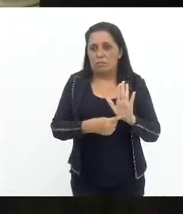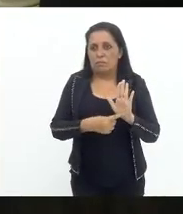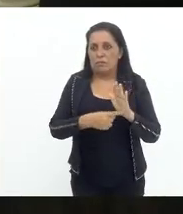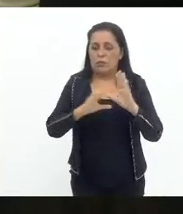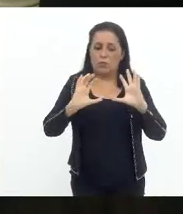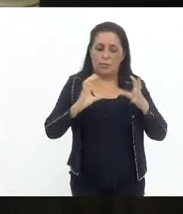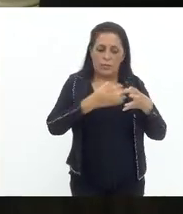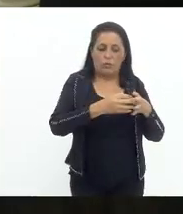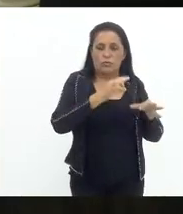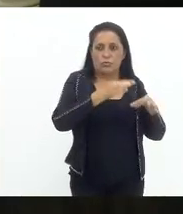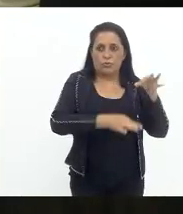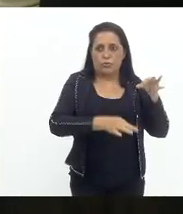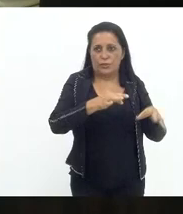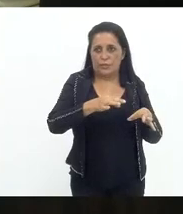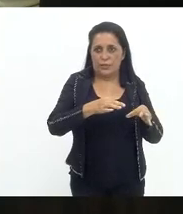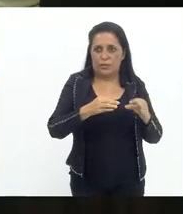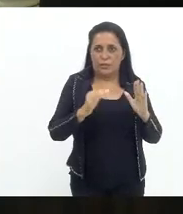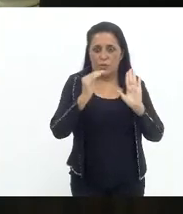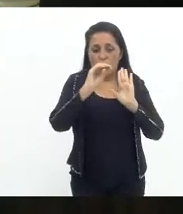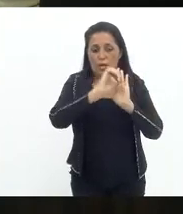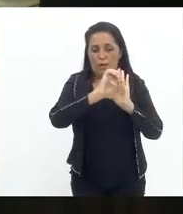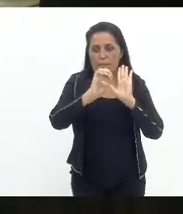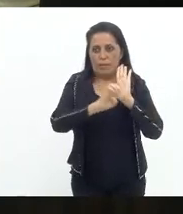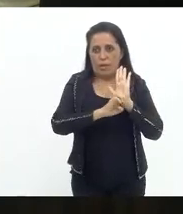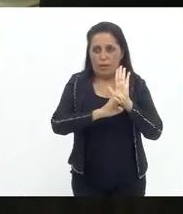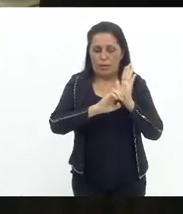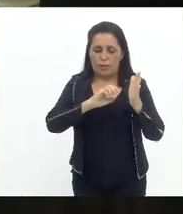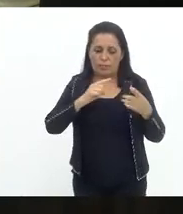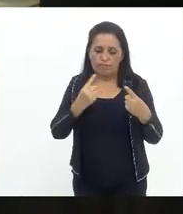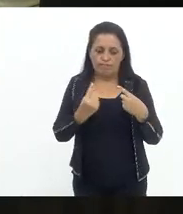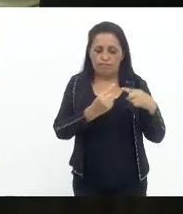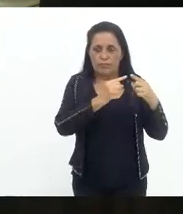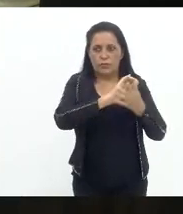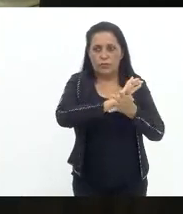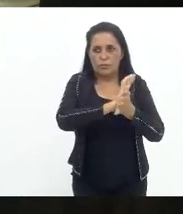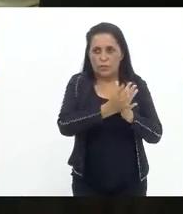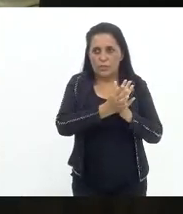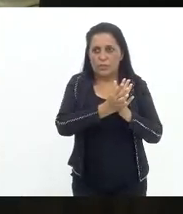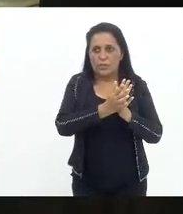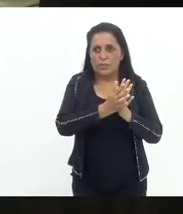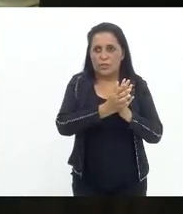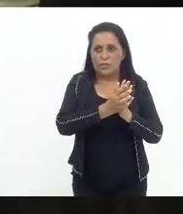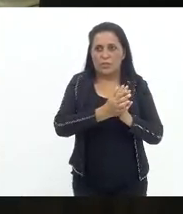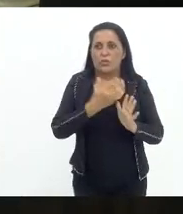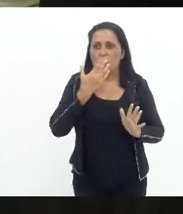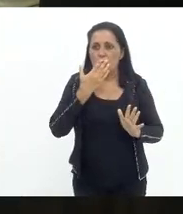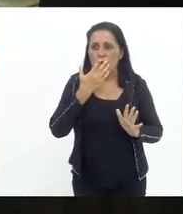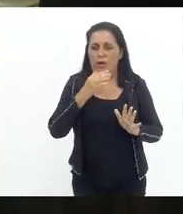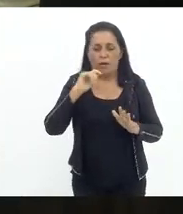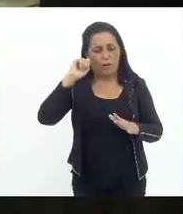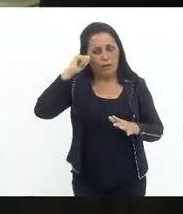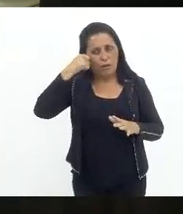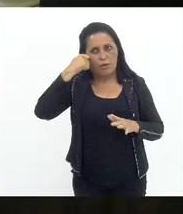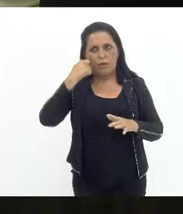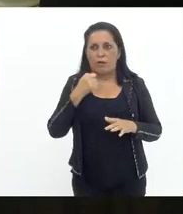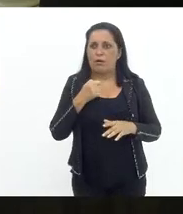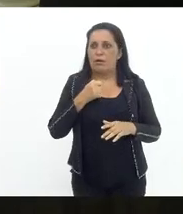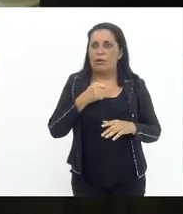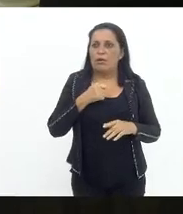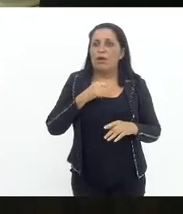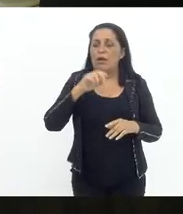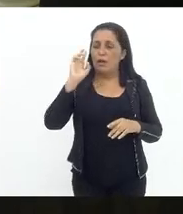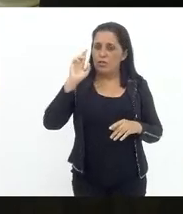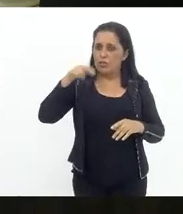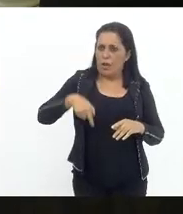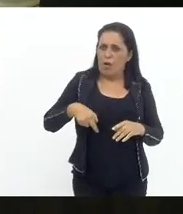com emendas de combate às discriminações e preconceito de raça, cor, etnia, religião e procedência nacional, favorável com